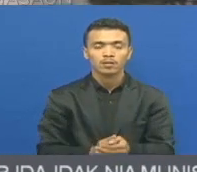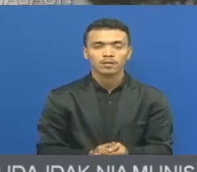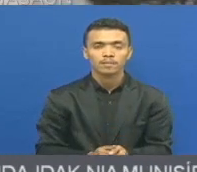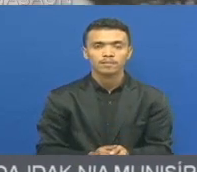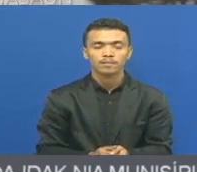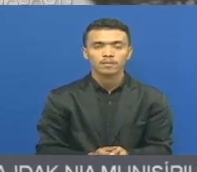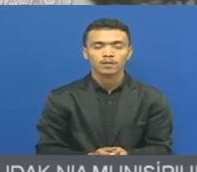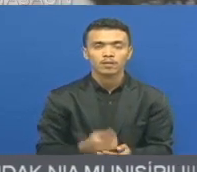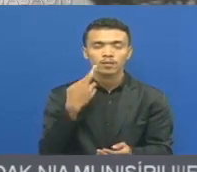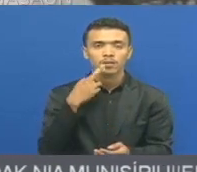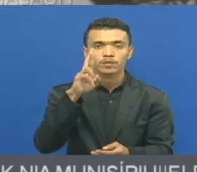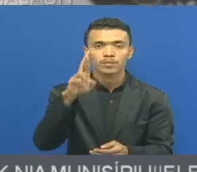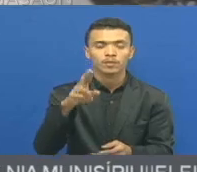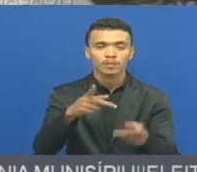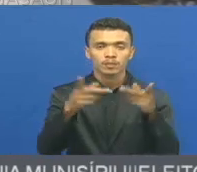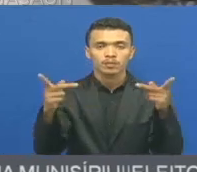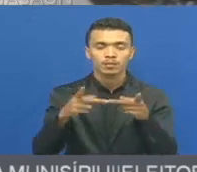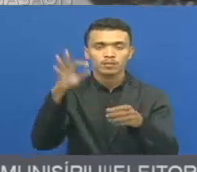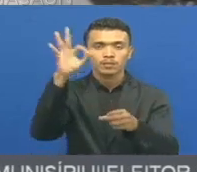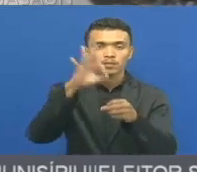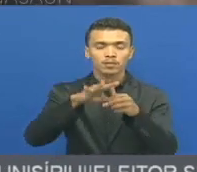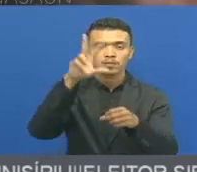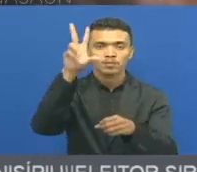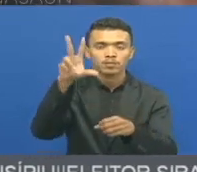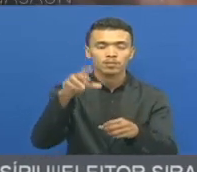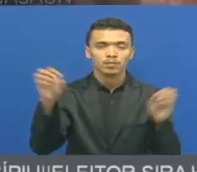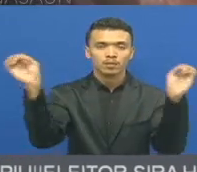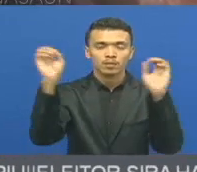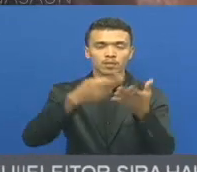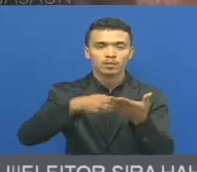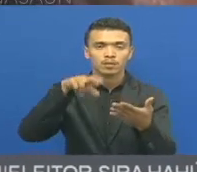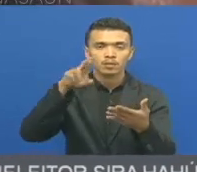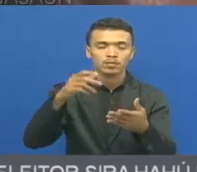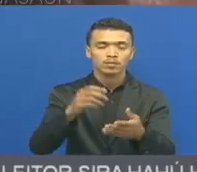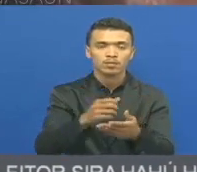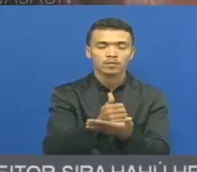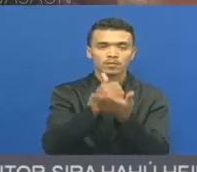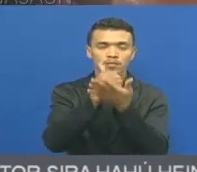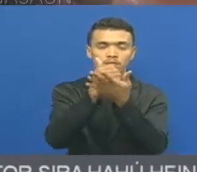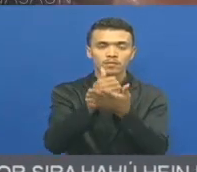selo, onde responde ba centro votação tolo de Bela Tama e a lista apoio.